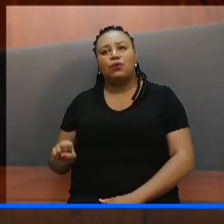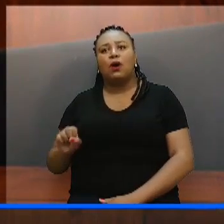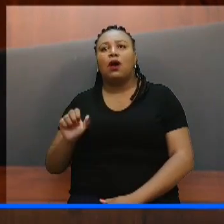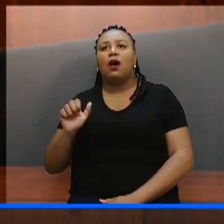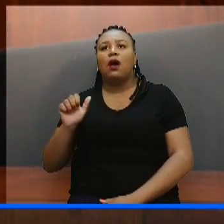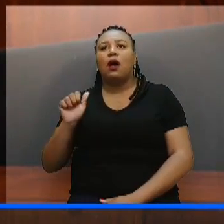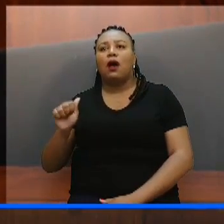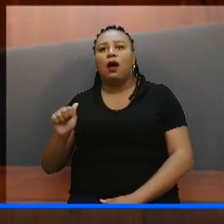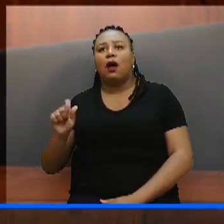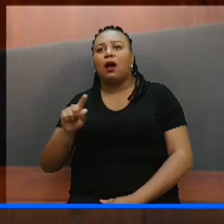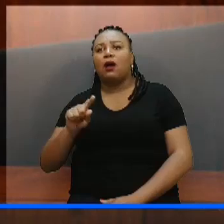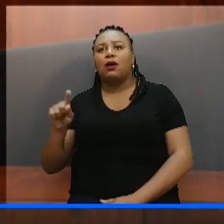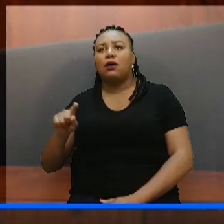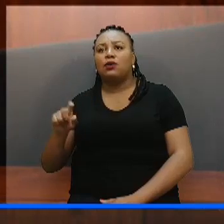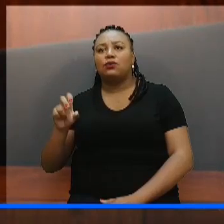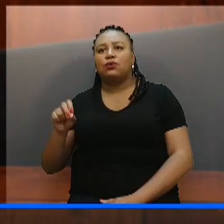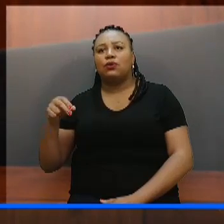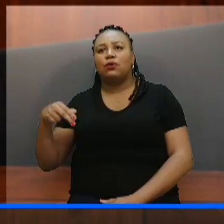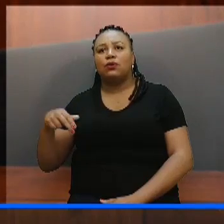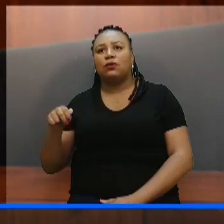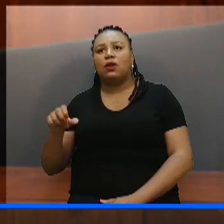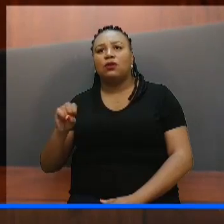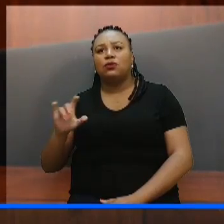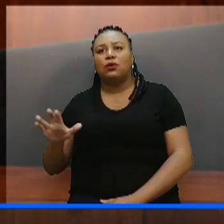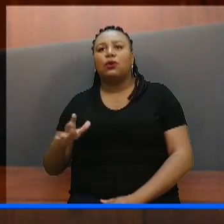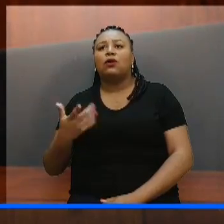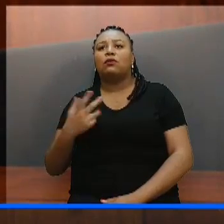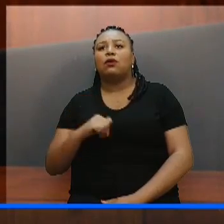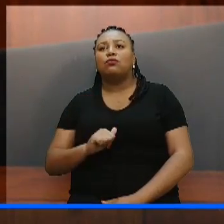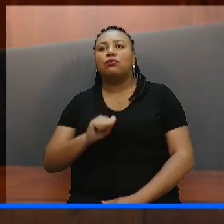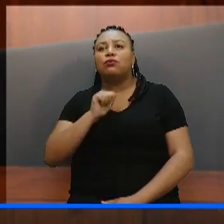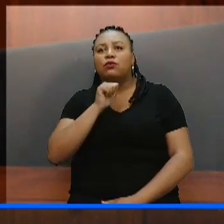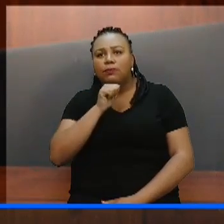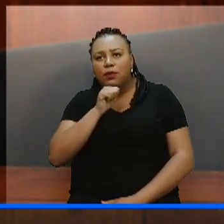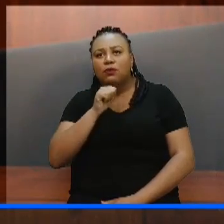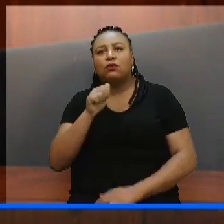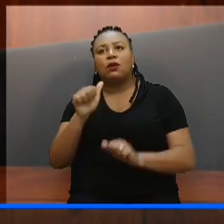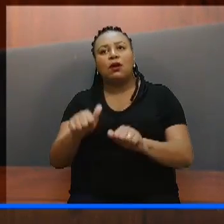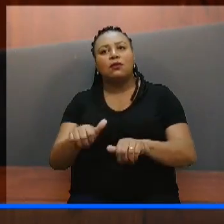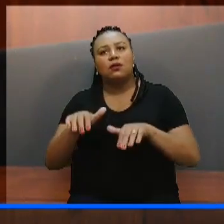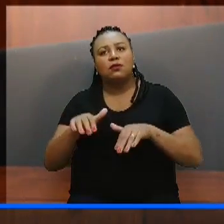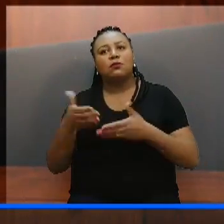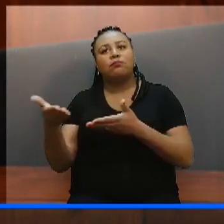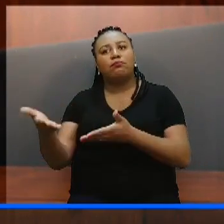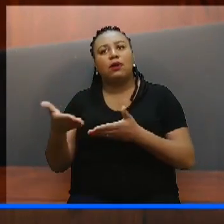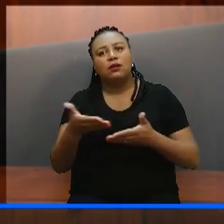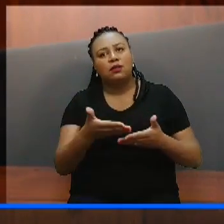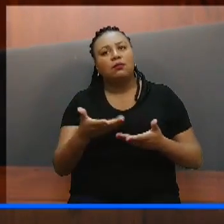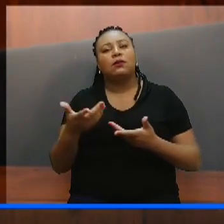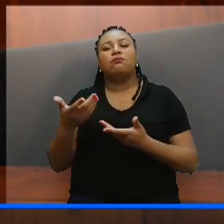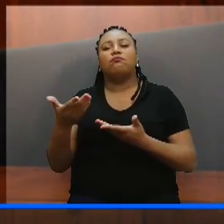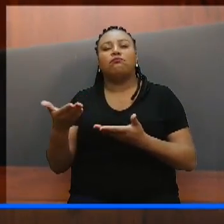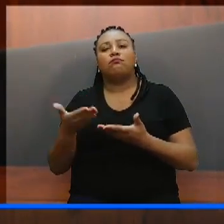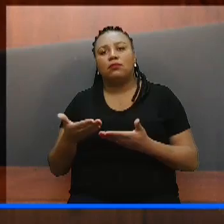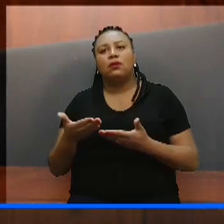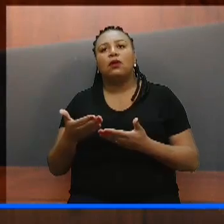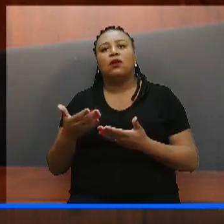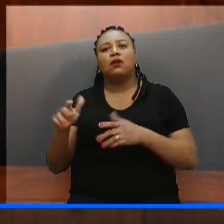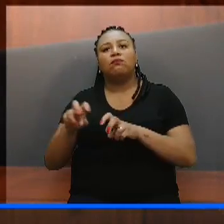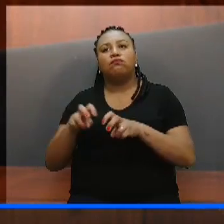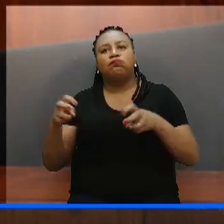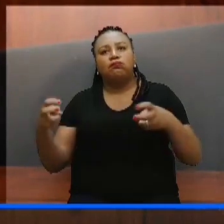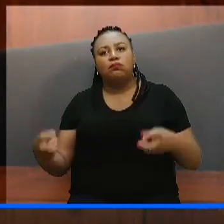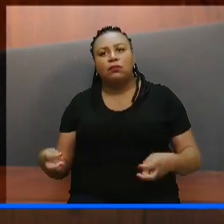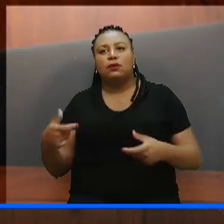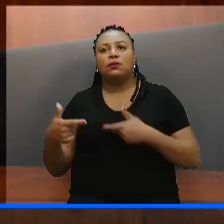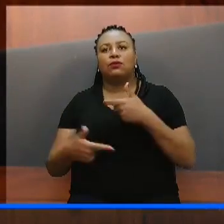sul suspendeu a sessão por breves instantes para recebermos os nossos convidados e compormos